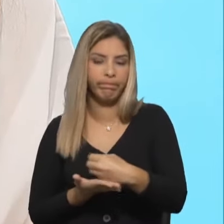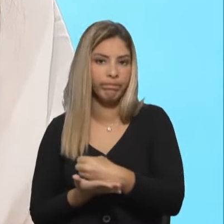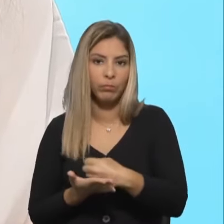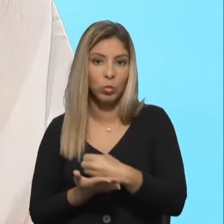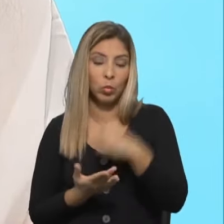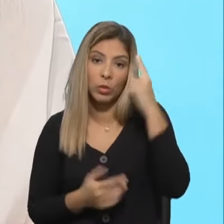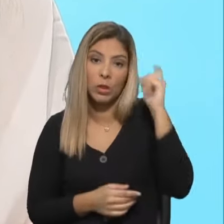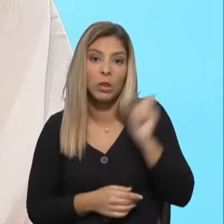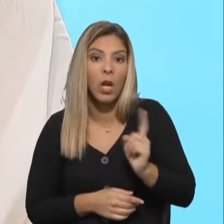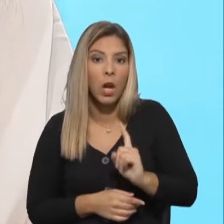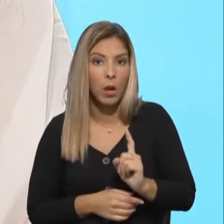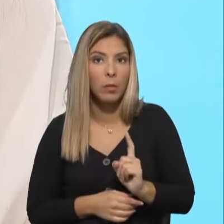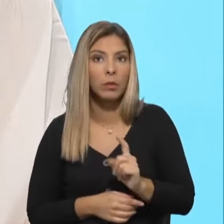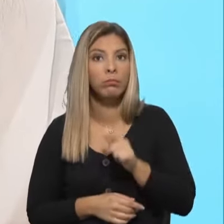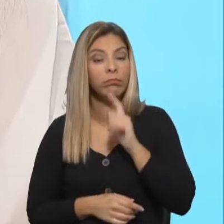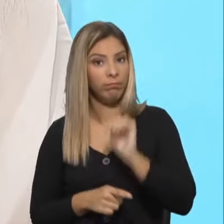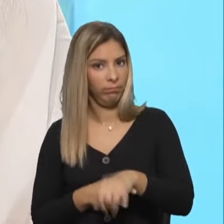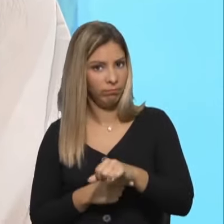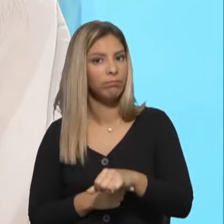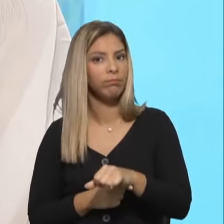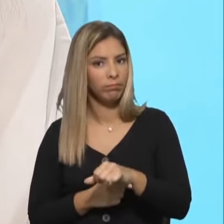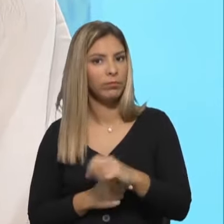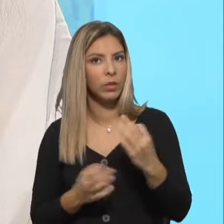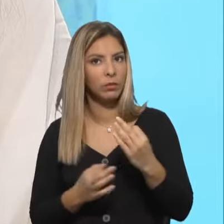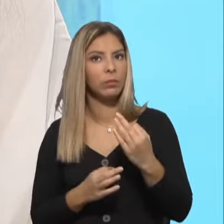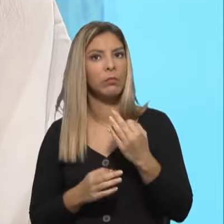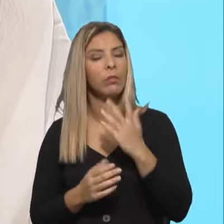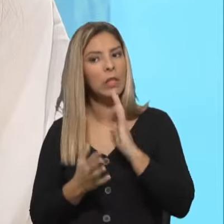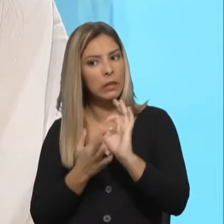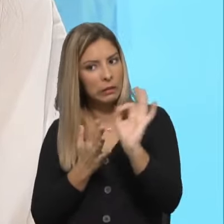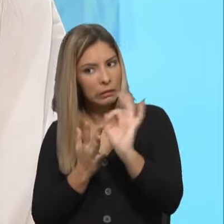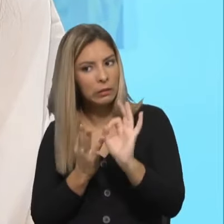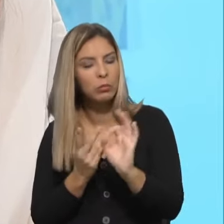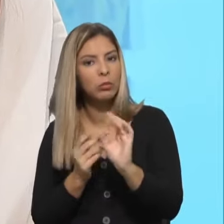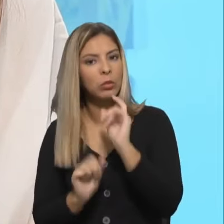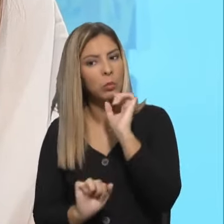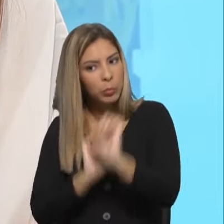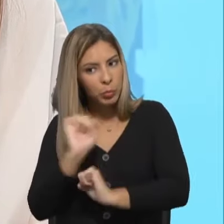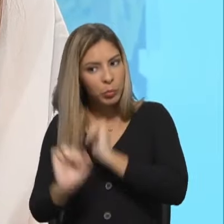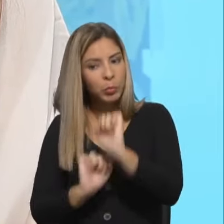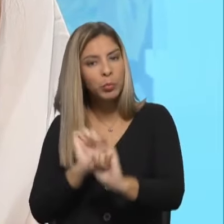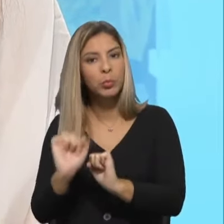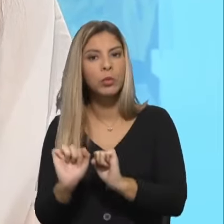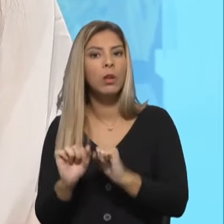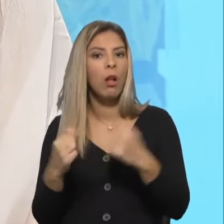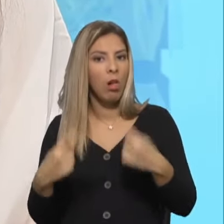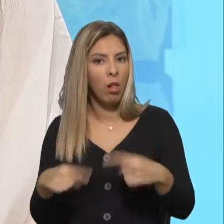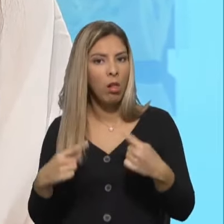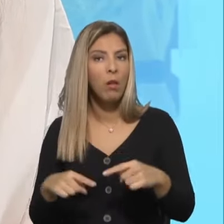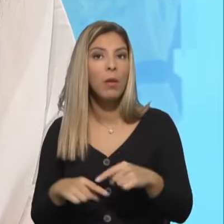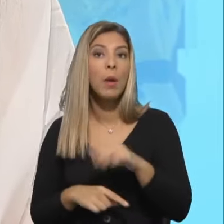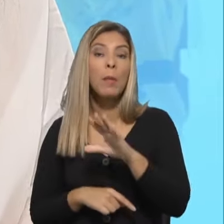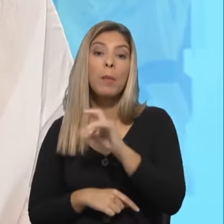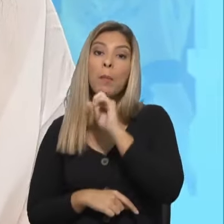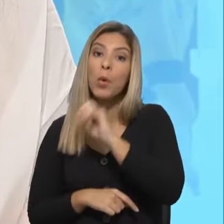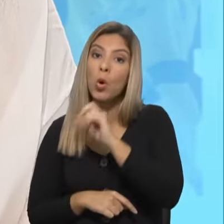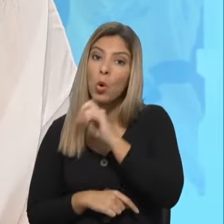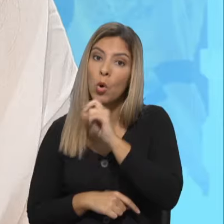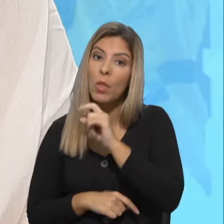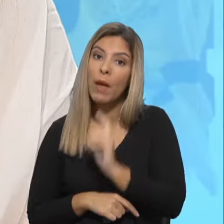processo e sim já estamos a passar por um processo de luto que tem características muito específicas eh e que pode aquilo que a